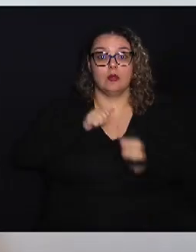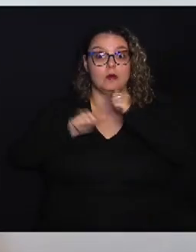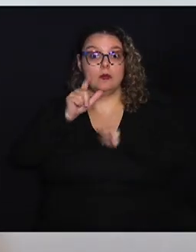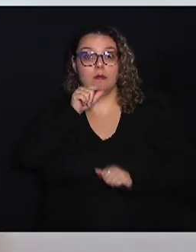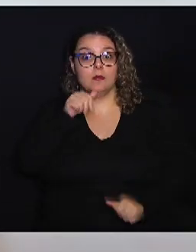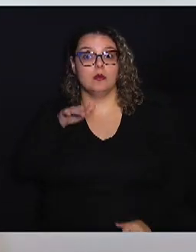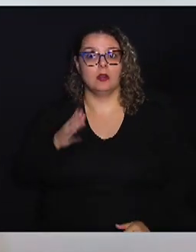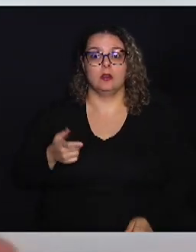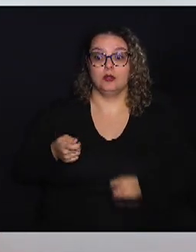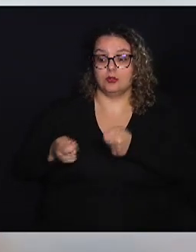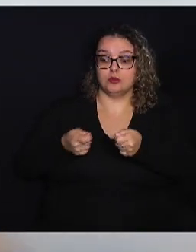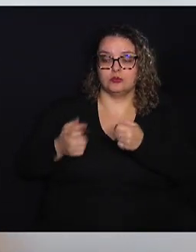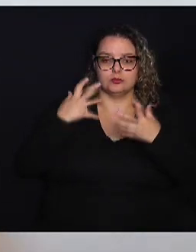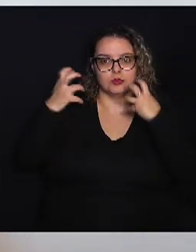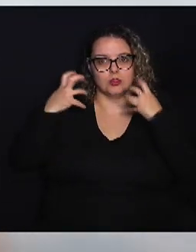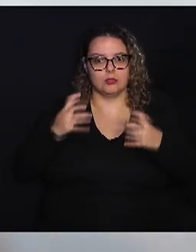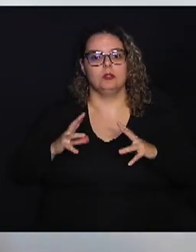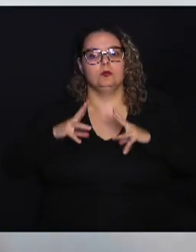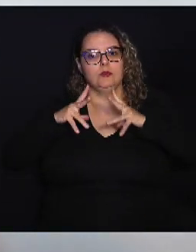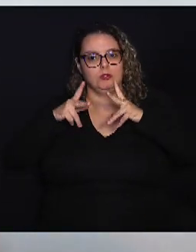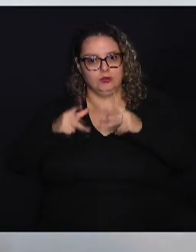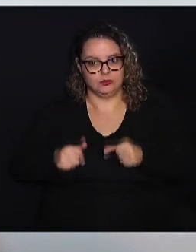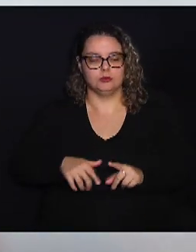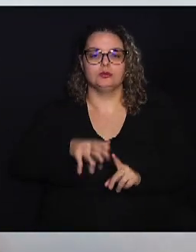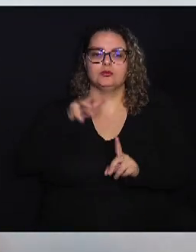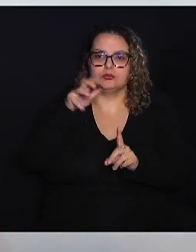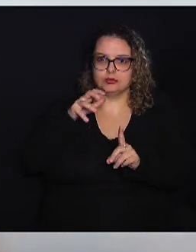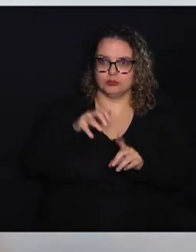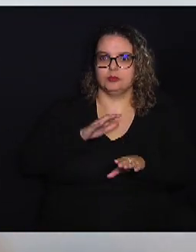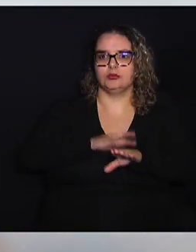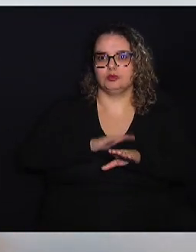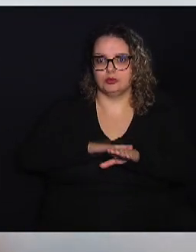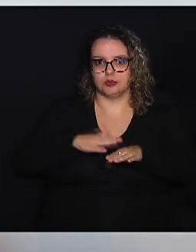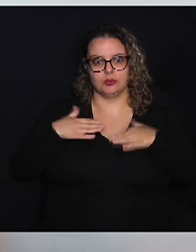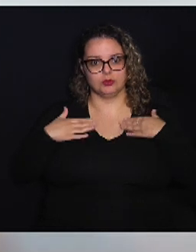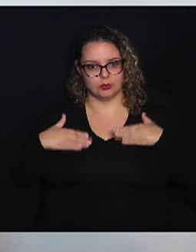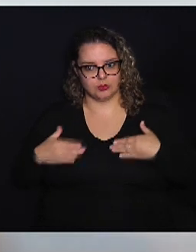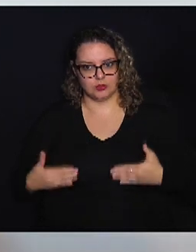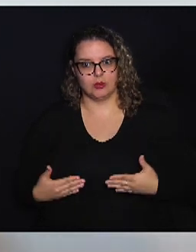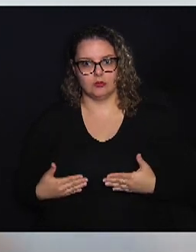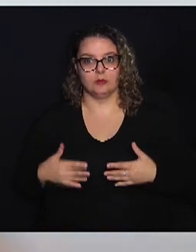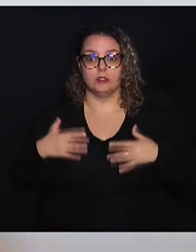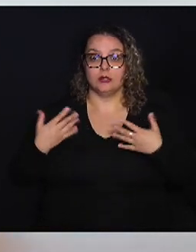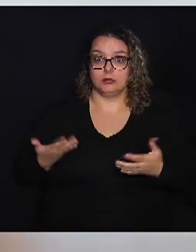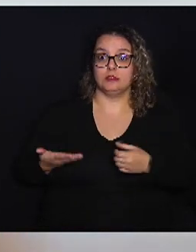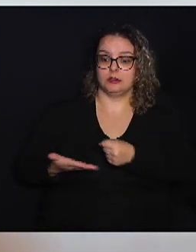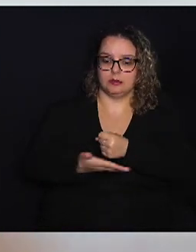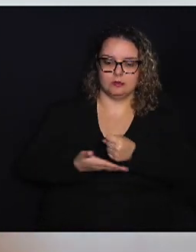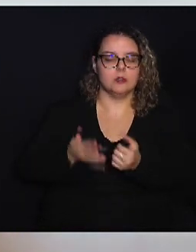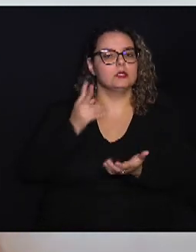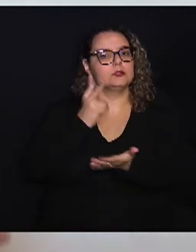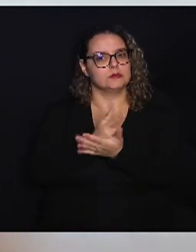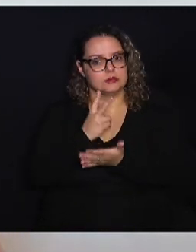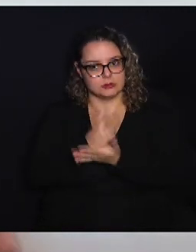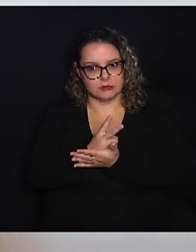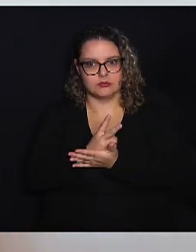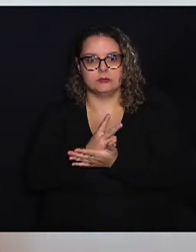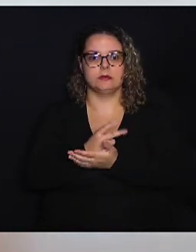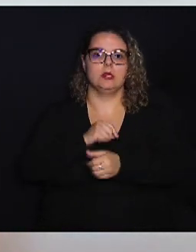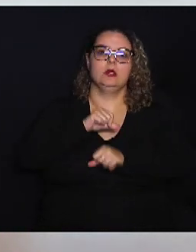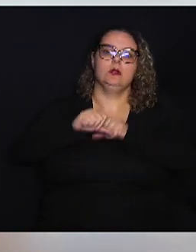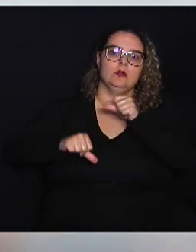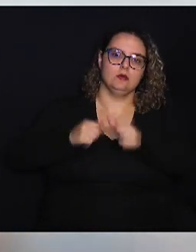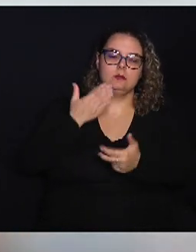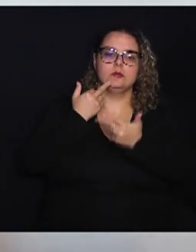água, controle de estresse, porque tudo isso influencia no funcionamento do corpo. Então, a base sempre vai ser a mudança